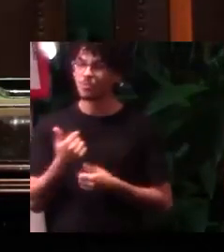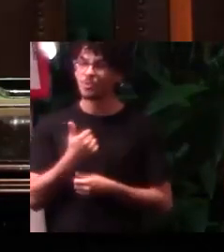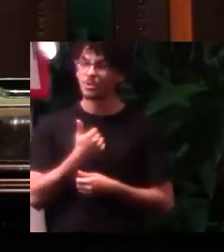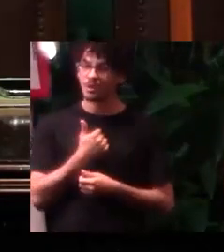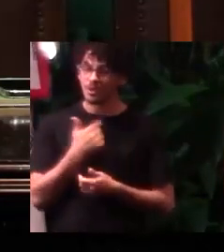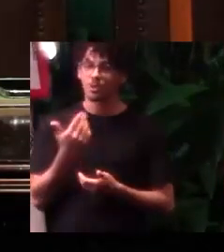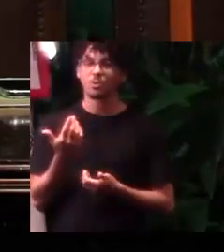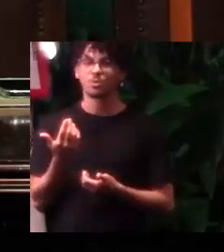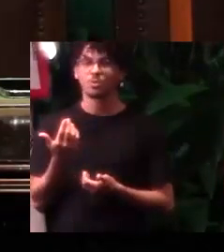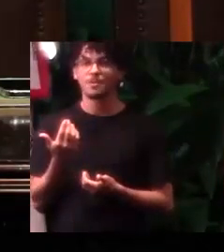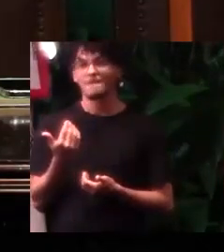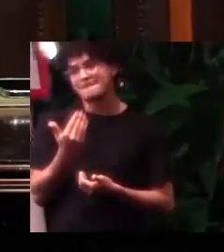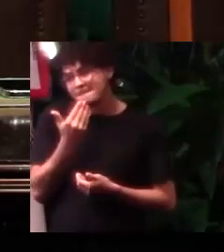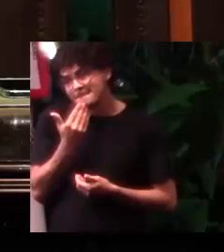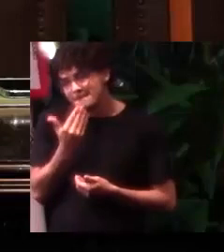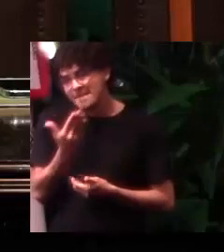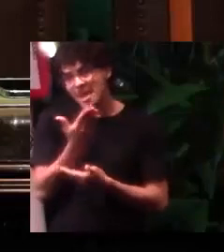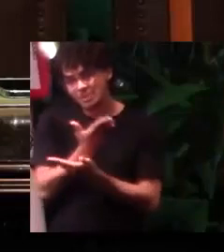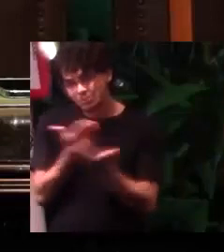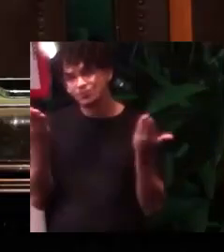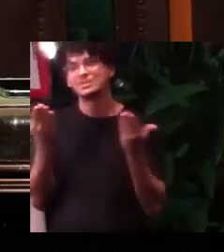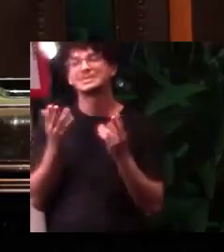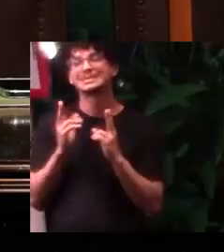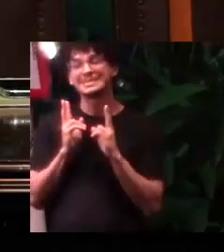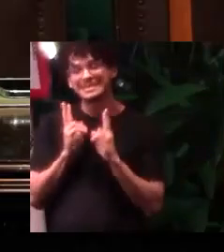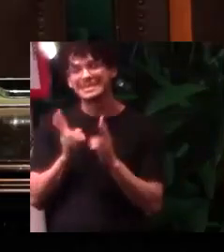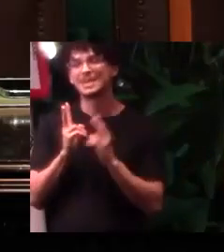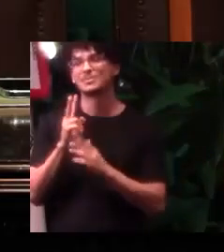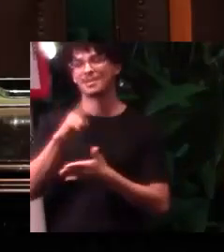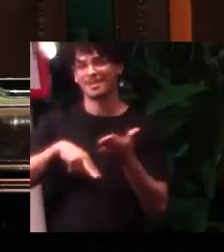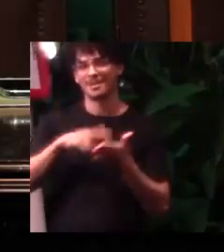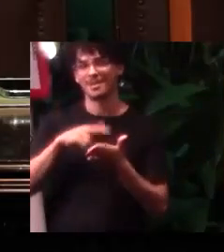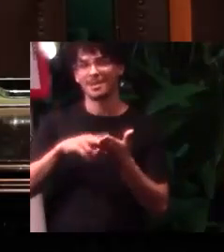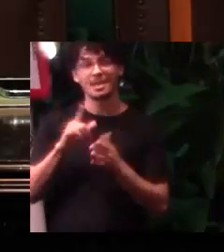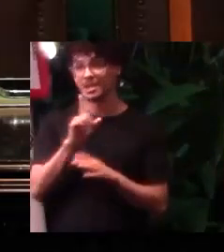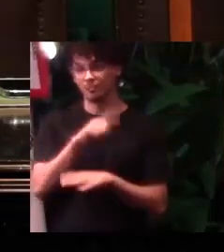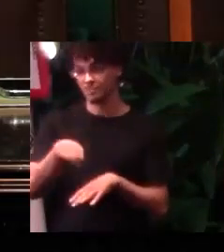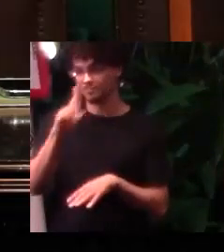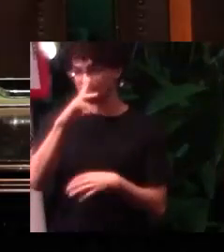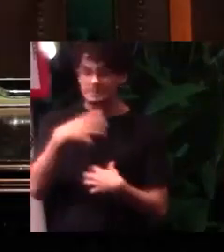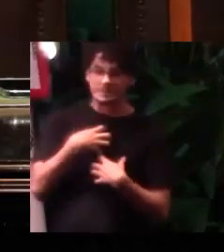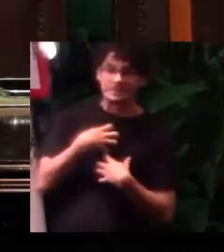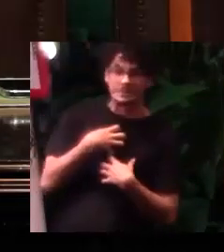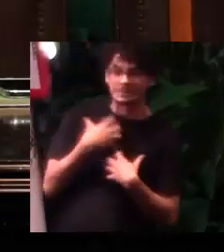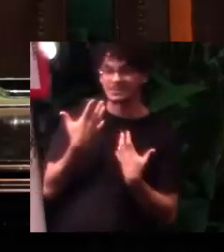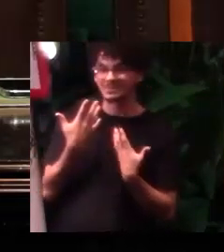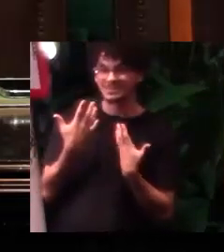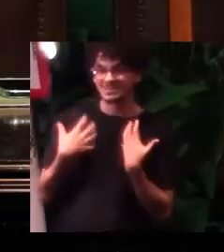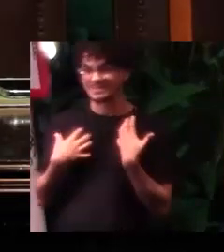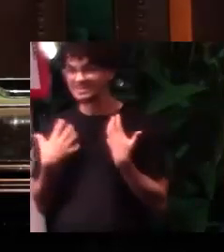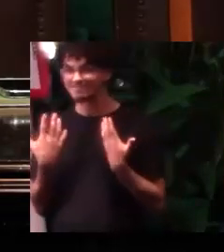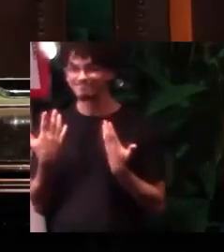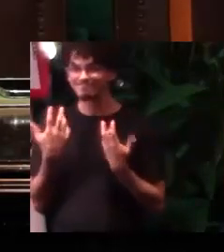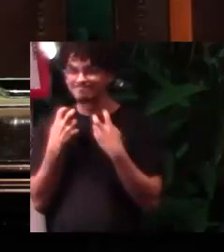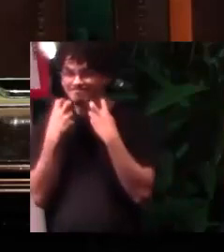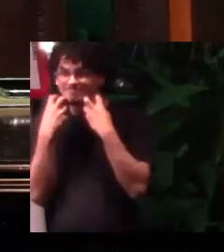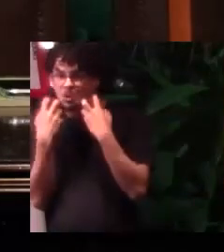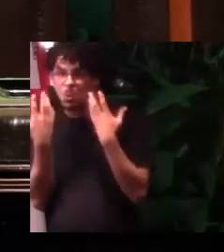eu até peço isso e peço para que vocês não fiquem constrangidos, não fiquem